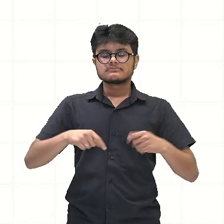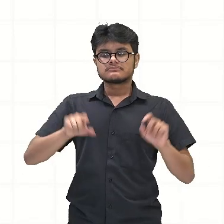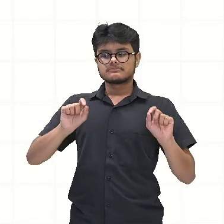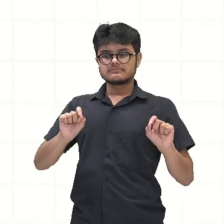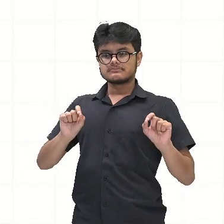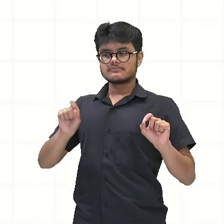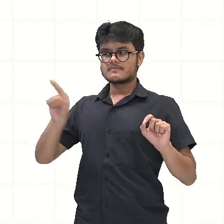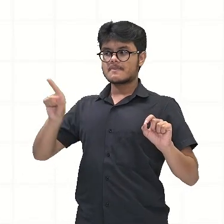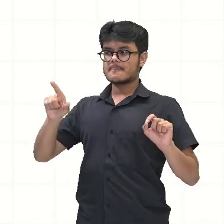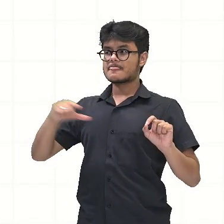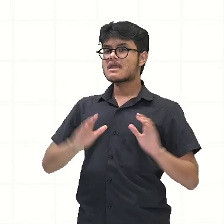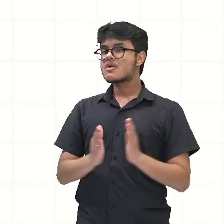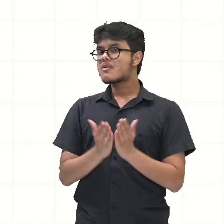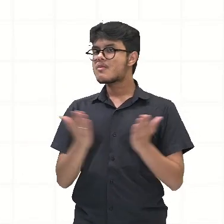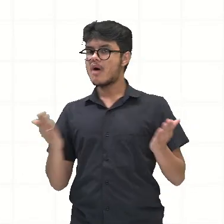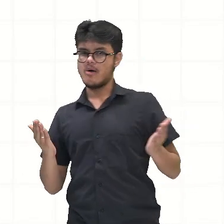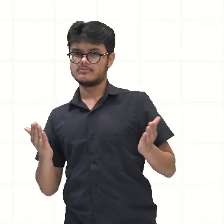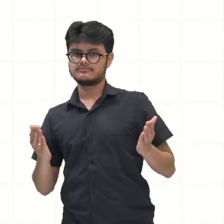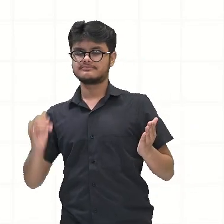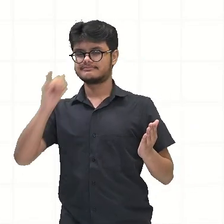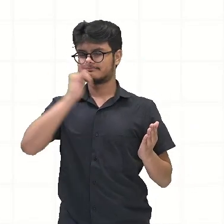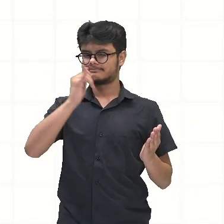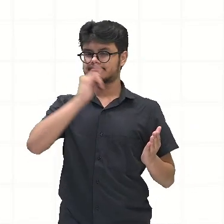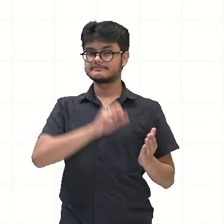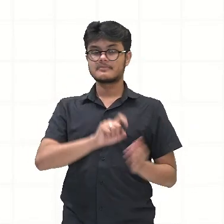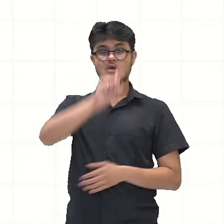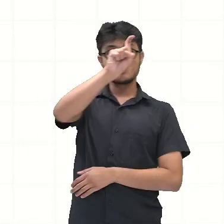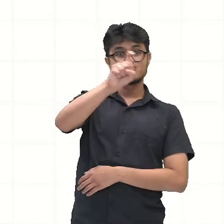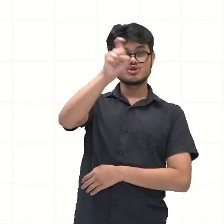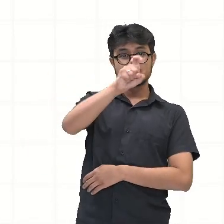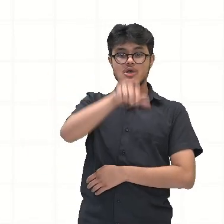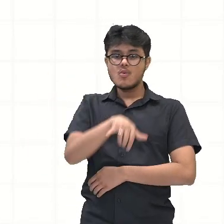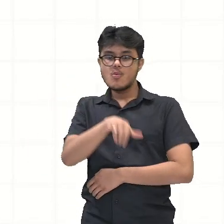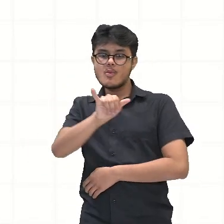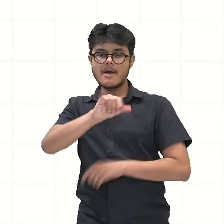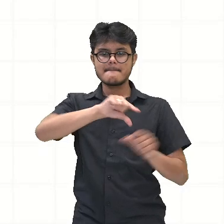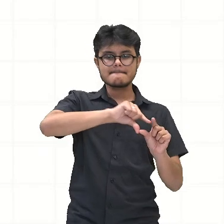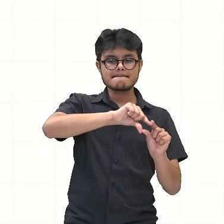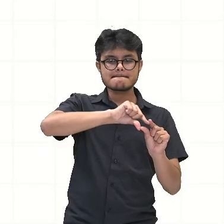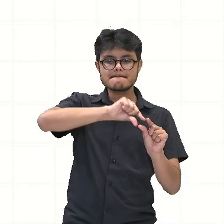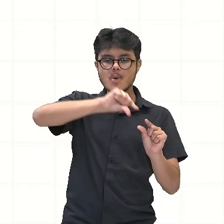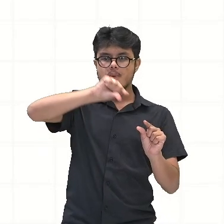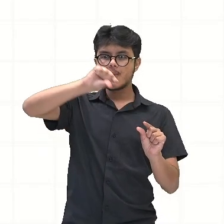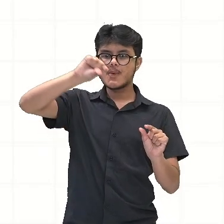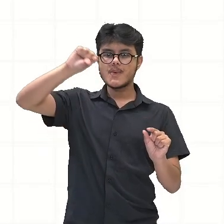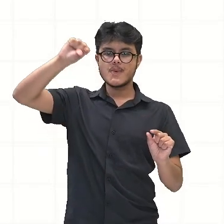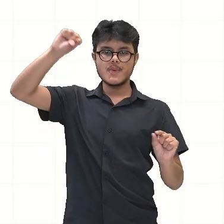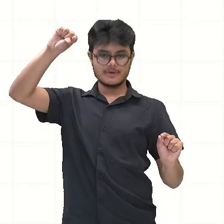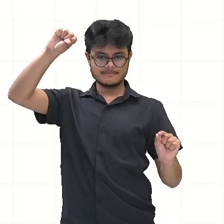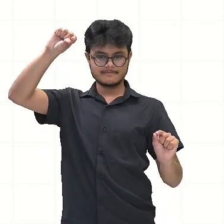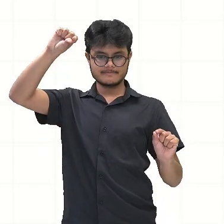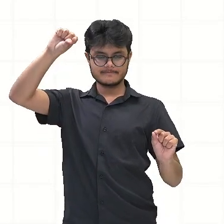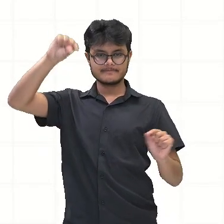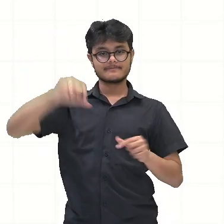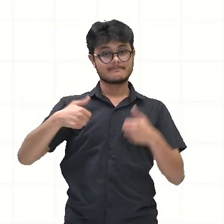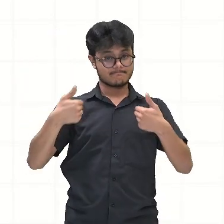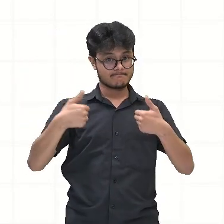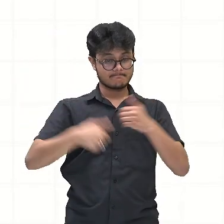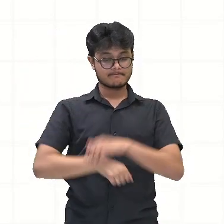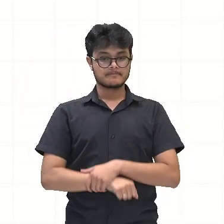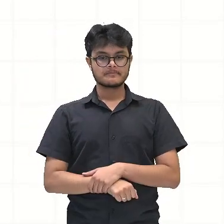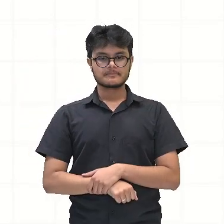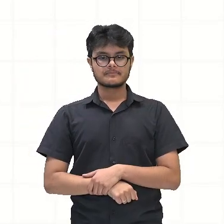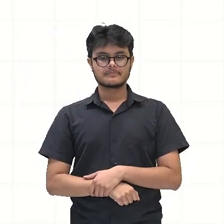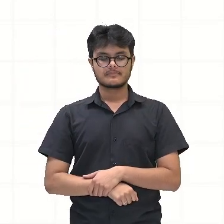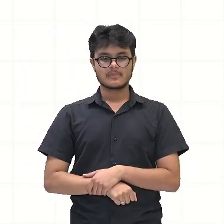descobrir o ponto de intersecção, né? O ponto onde vai cortar o eixo das abscissas.